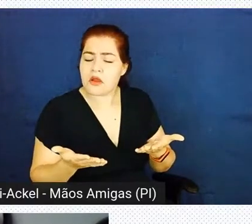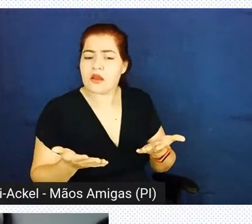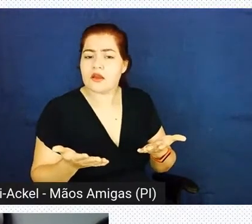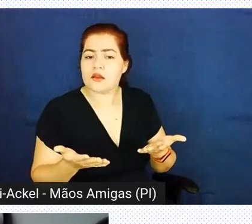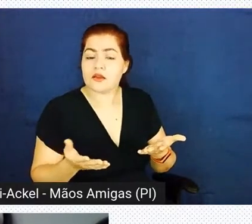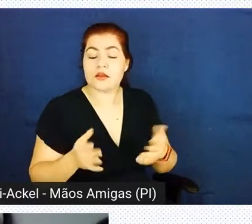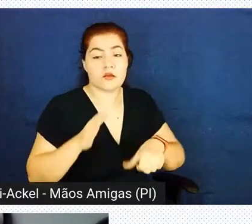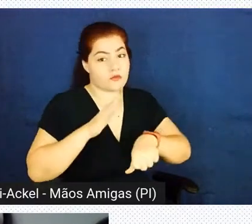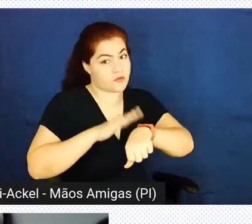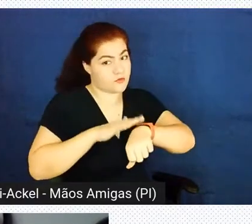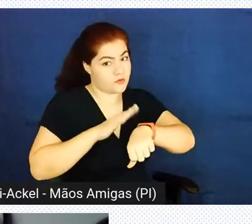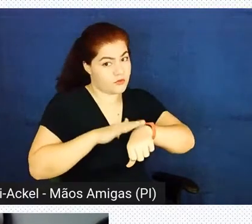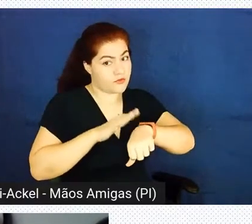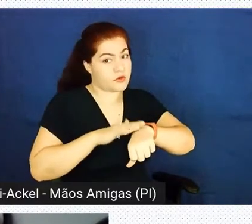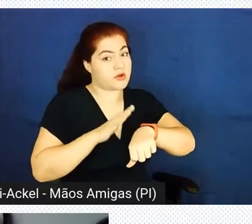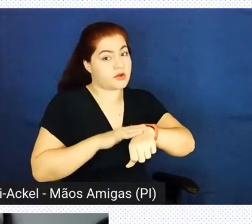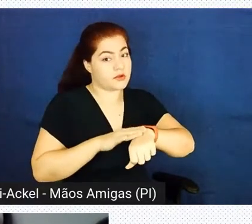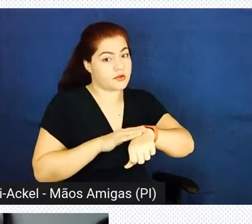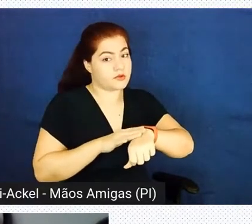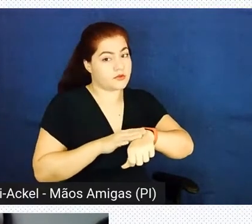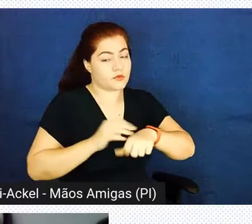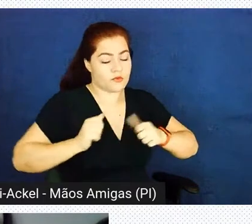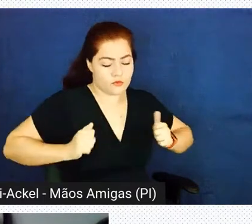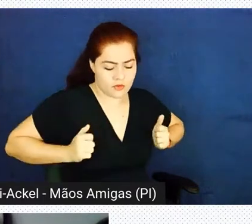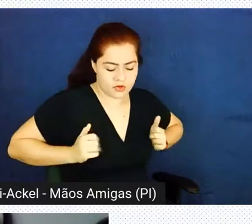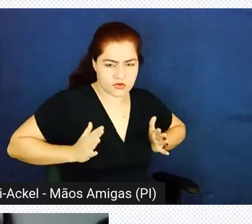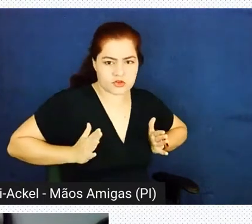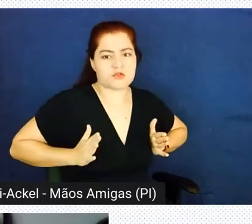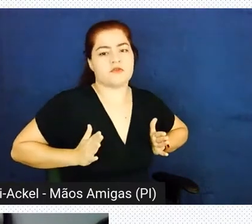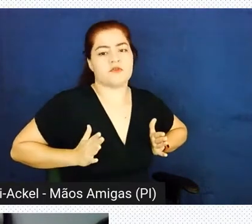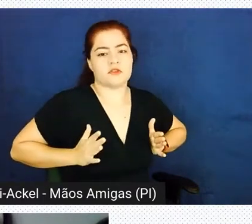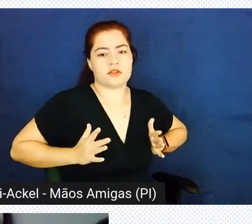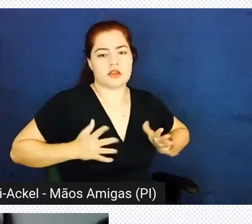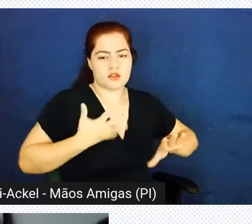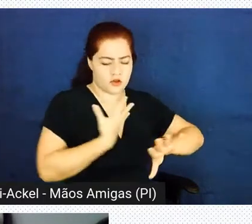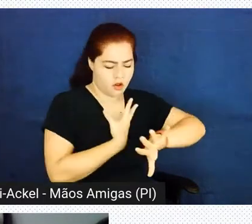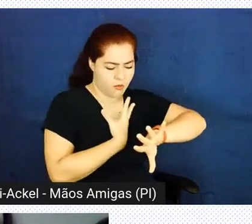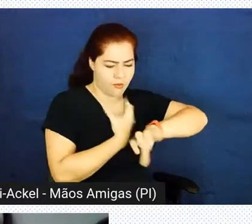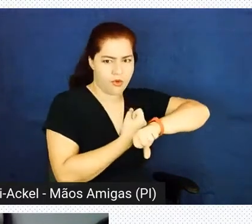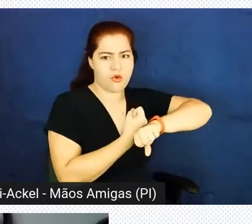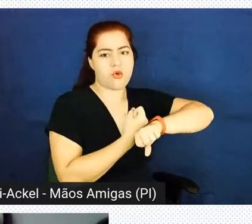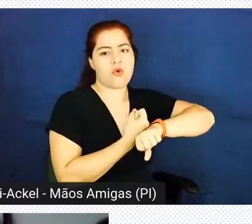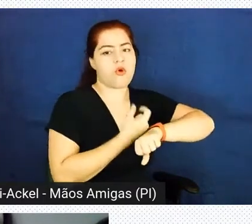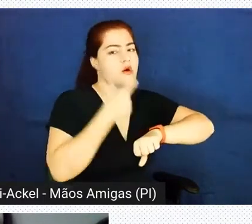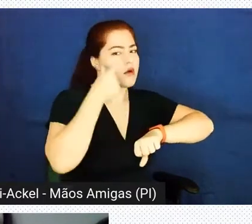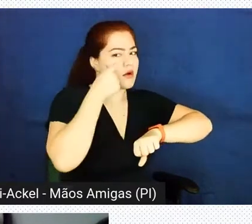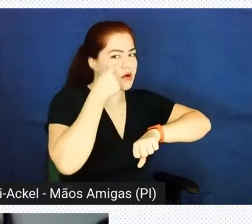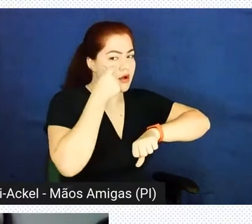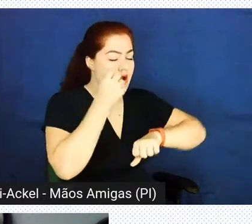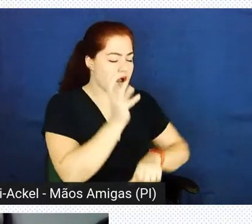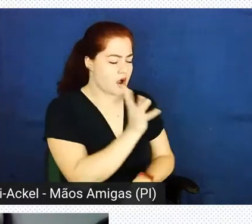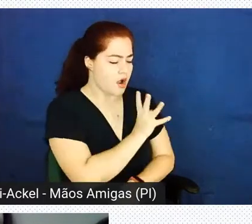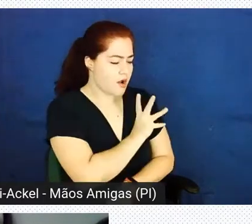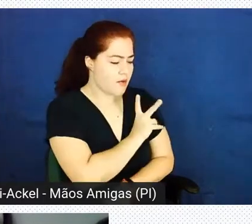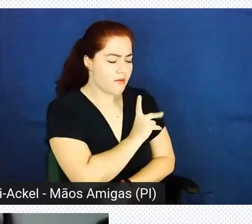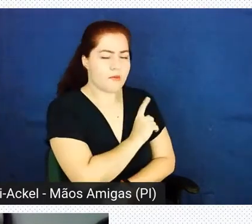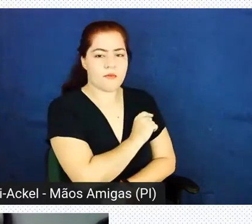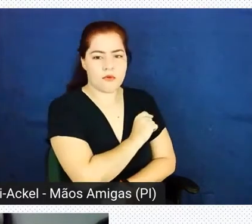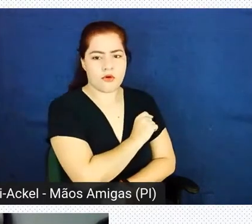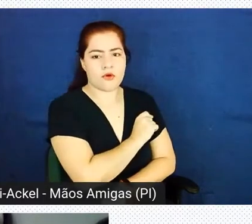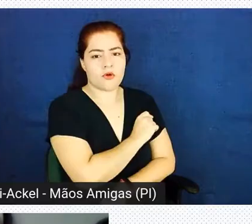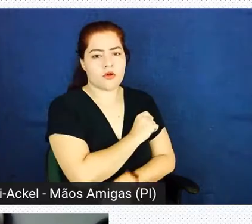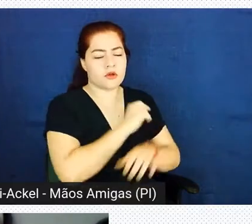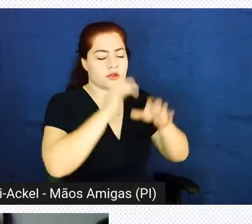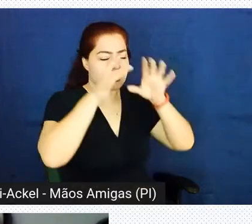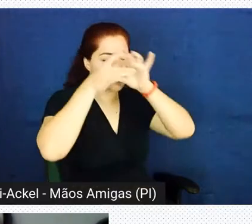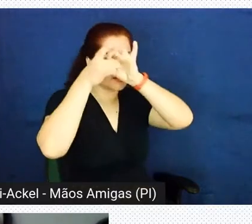Num momento desse, para uma atividade dessa, onde o magnetismo está ali presente, onde o amor e a